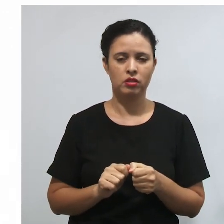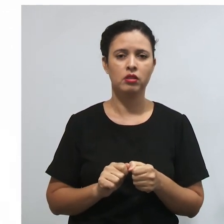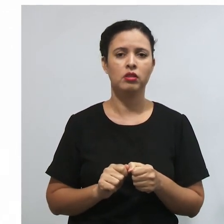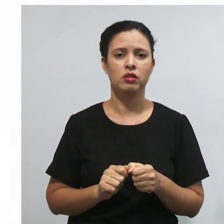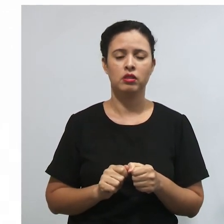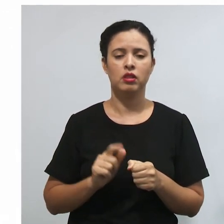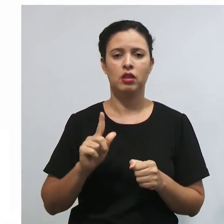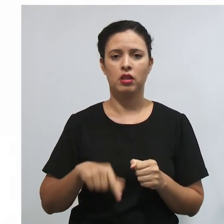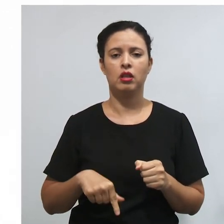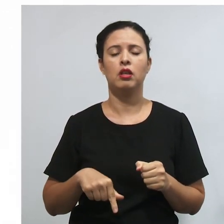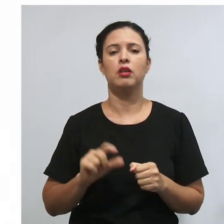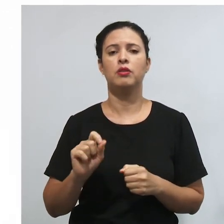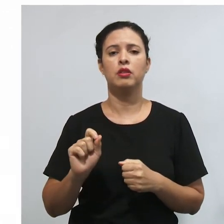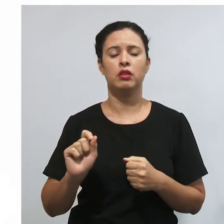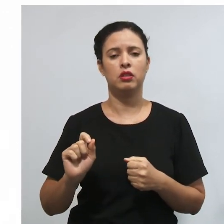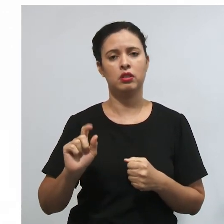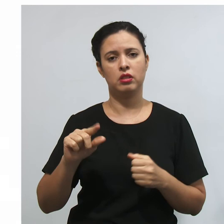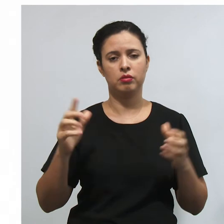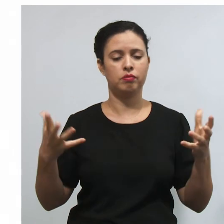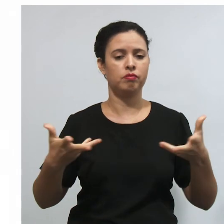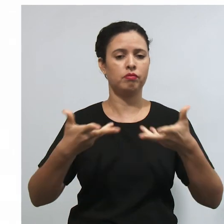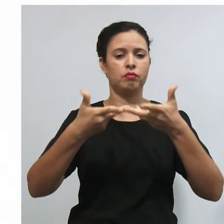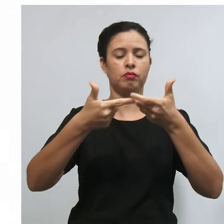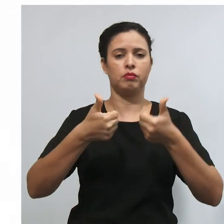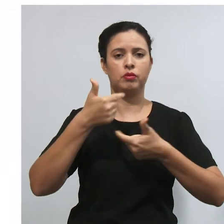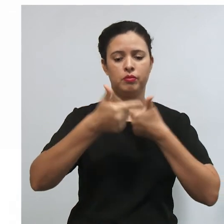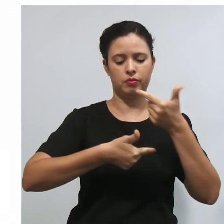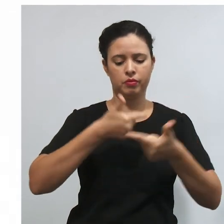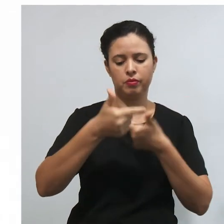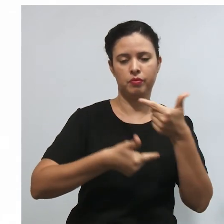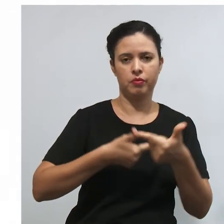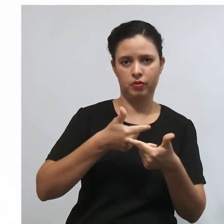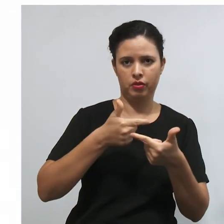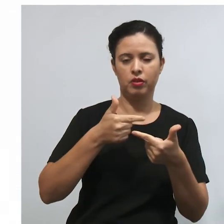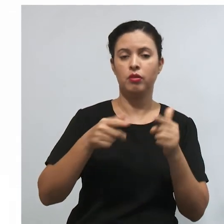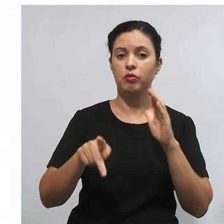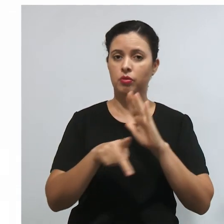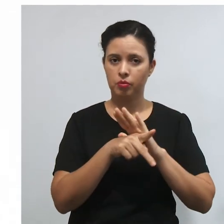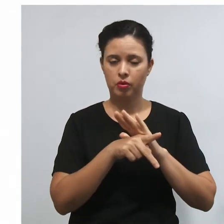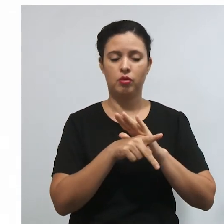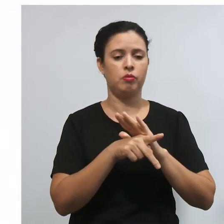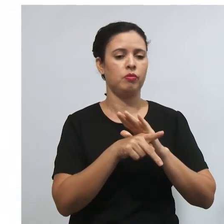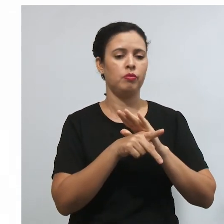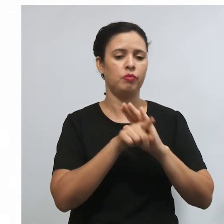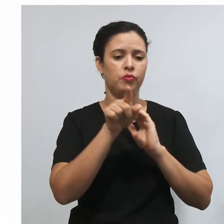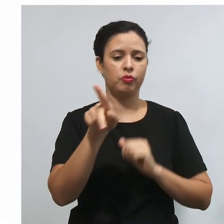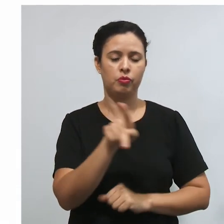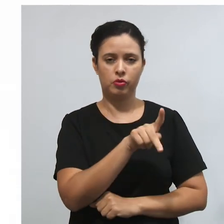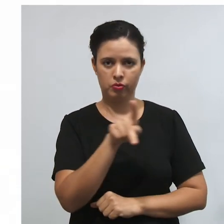reflexivo é qualidade essencial para o exercício do ofício de professor.